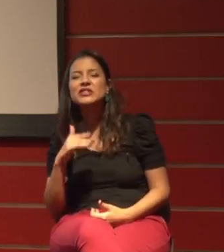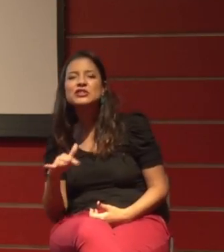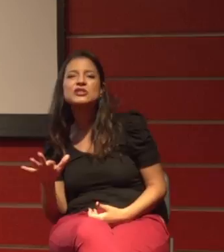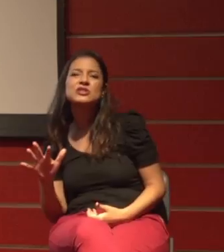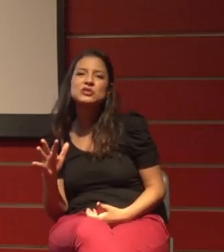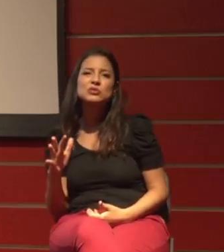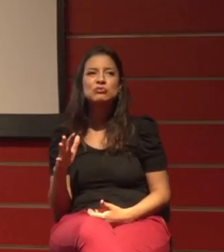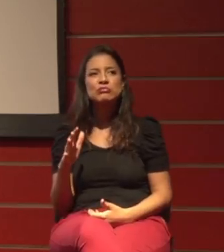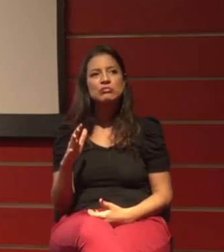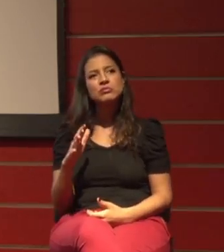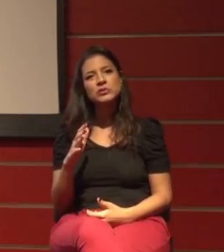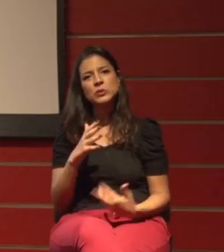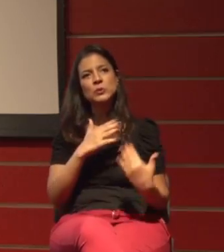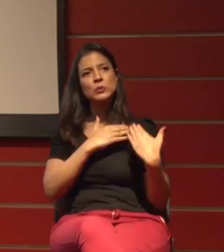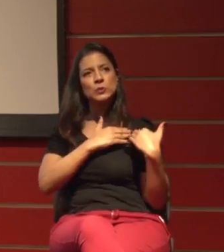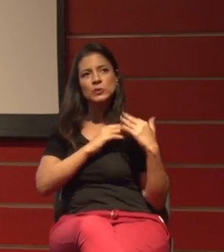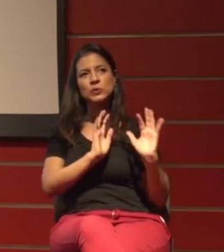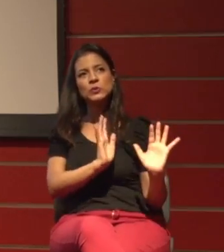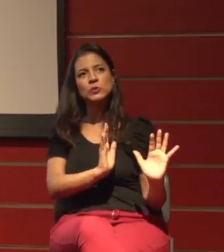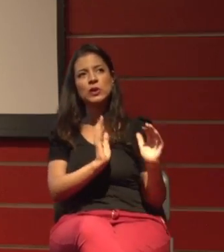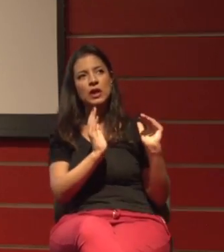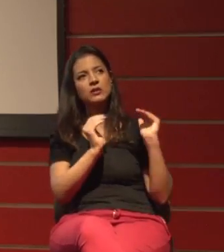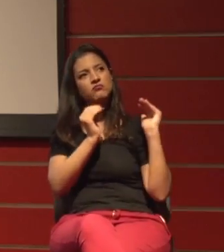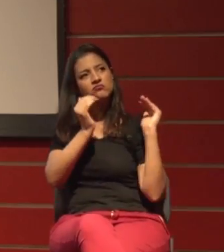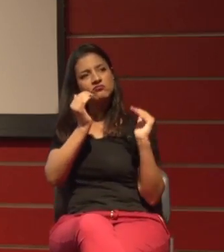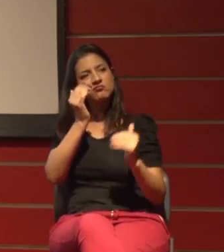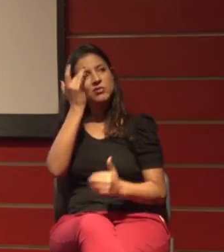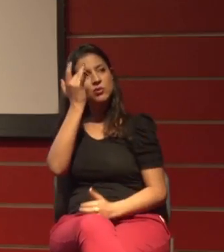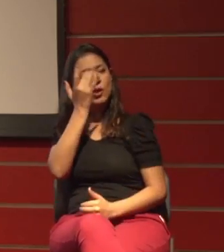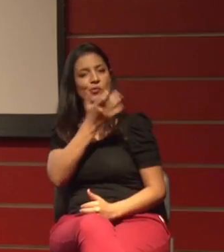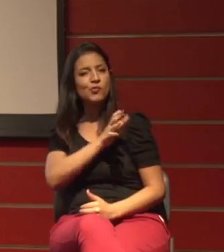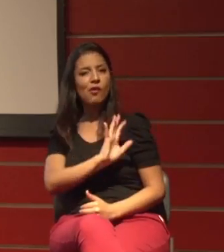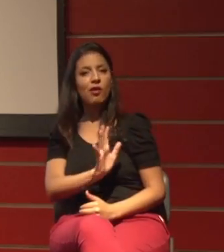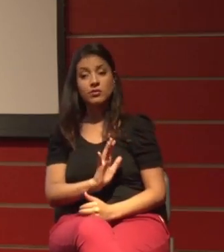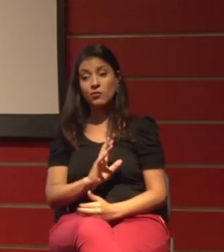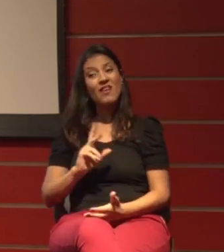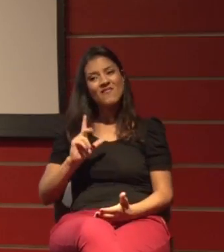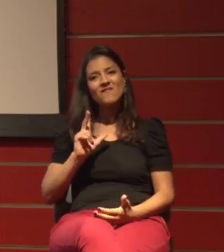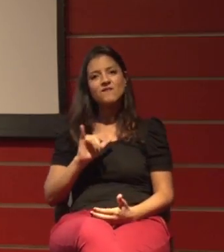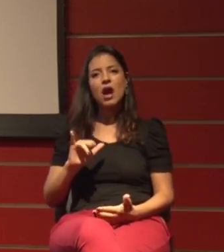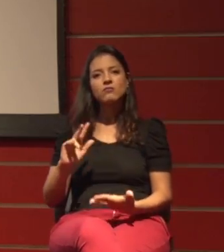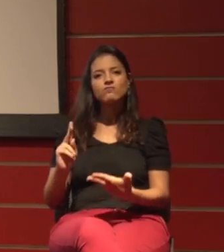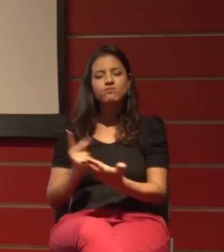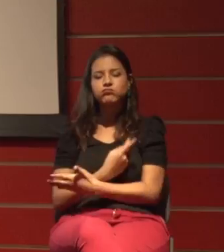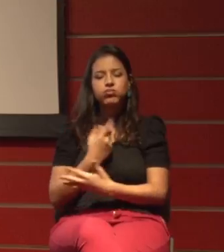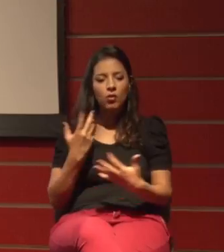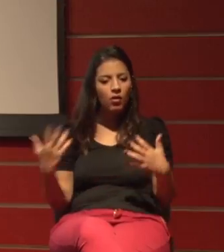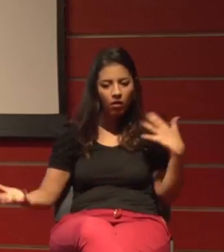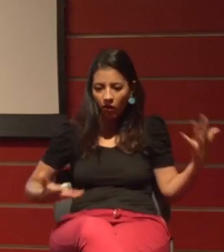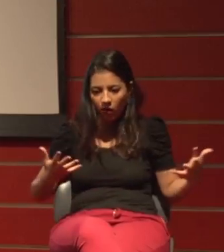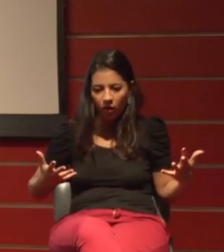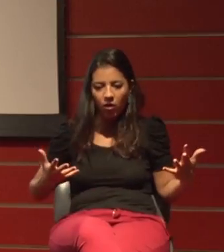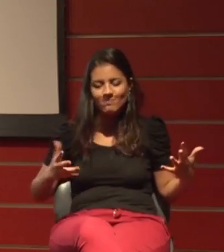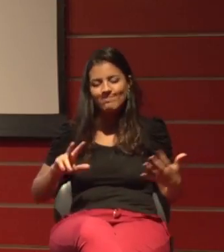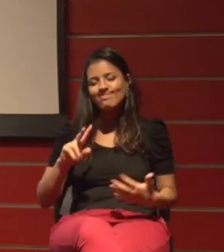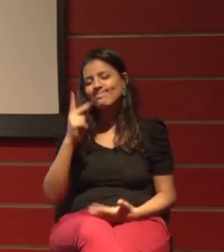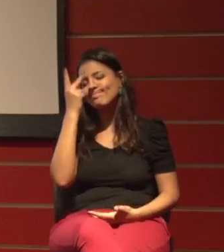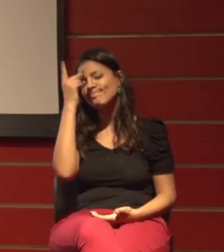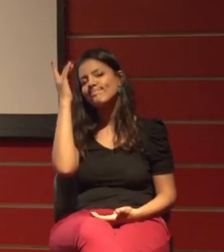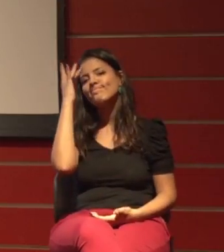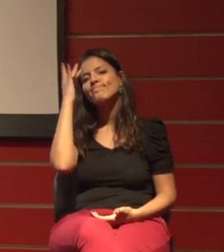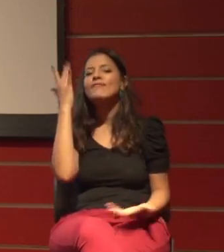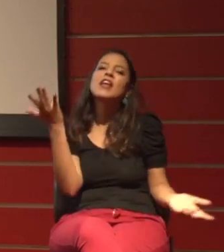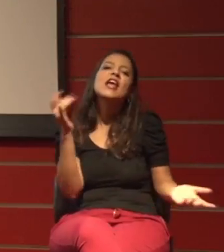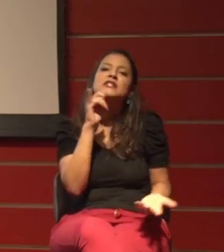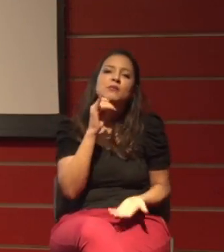não querem crescer né então acontece alguma coisa em que eles vão ter que amadurecer e ser responsáveis pela própria vida sei lá uma gravidez